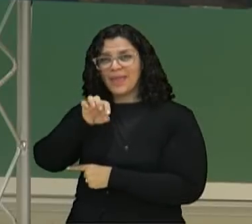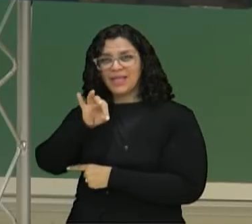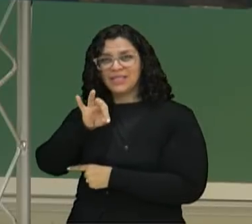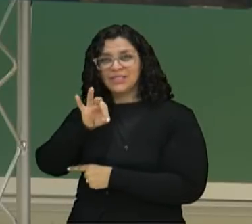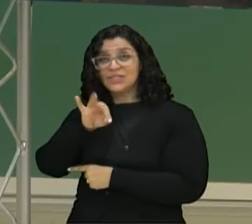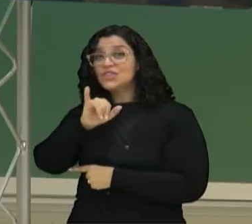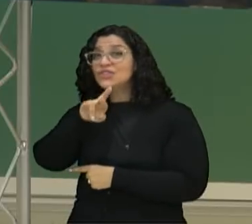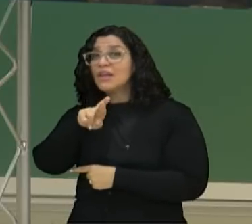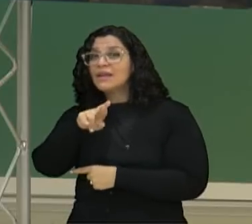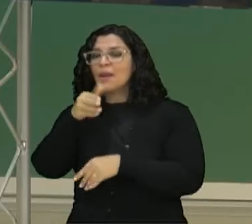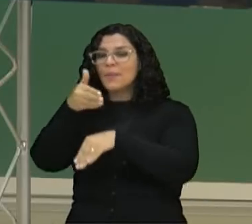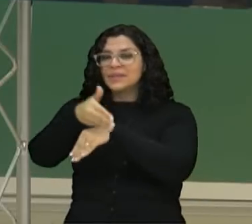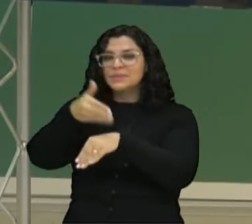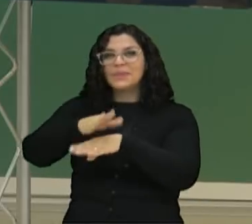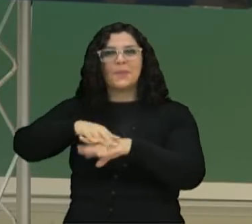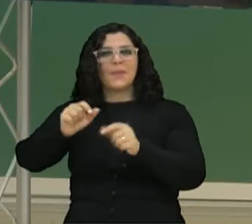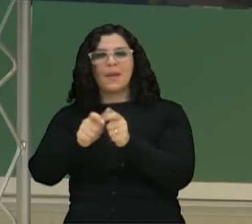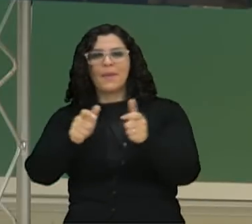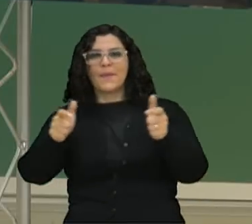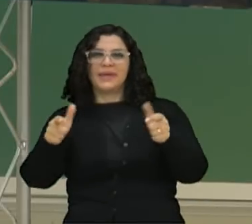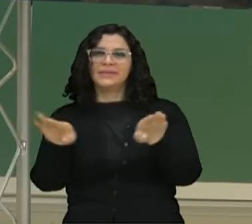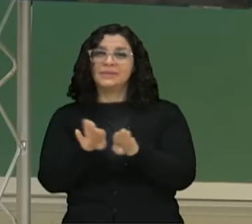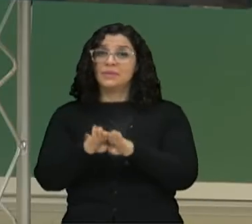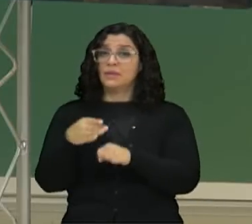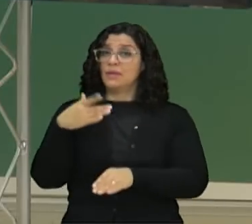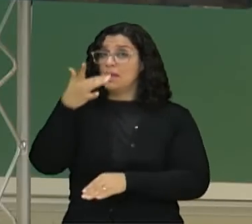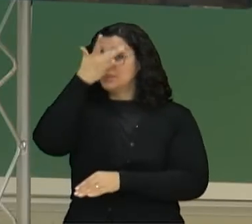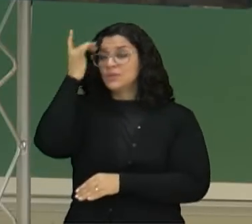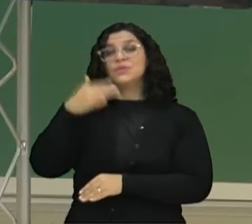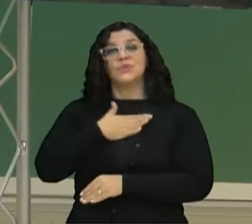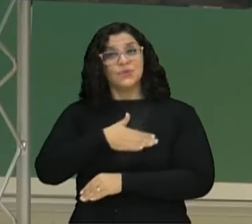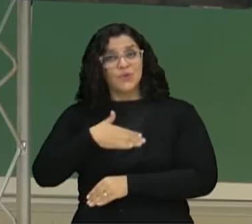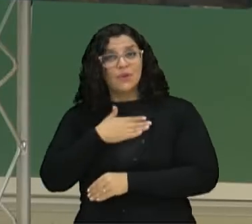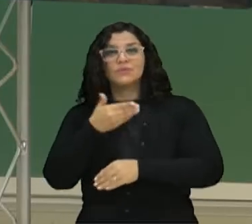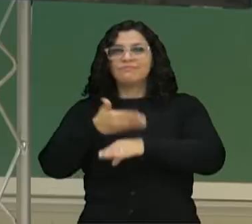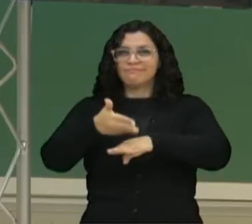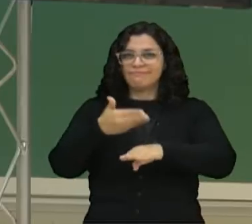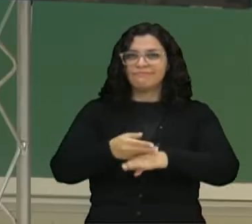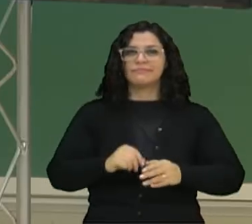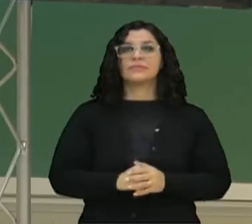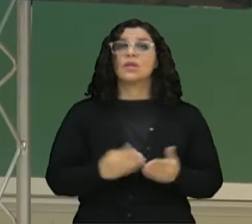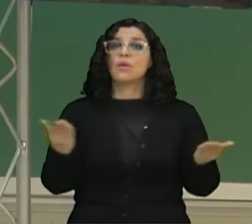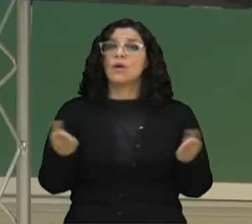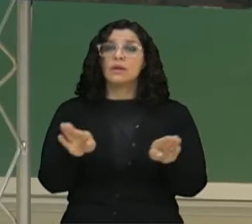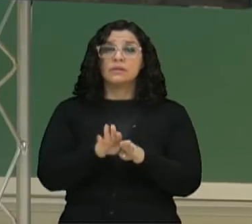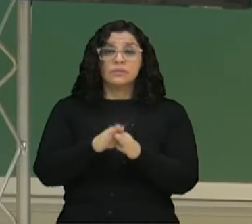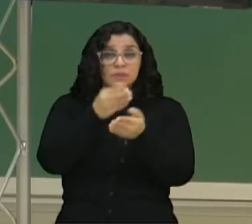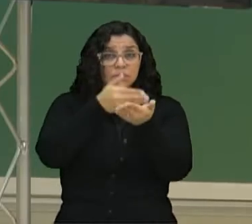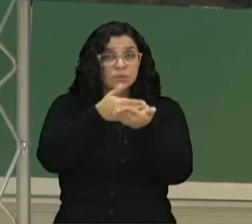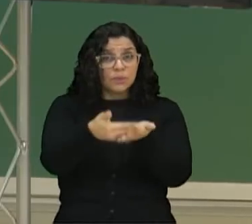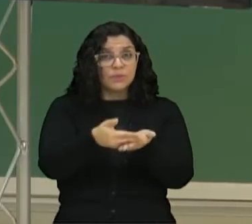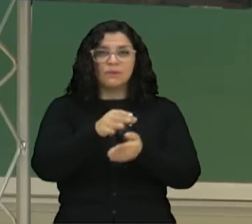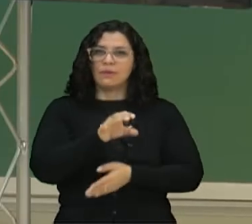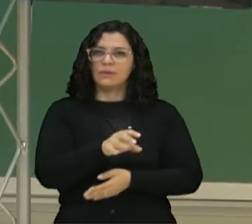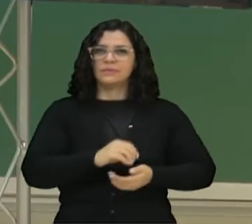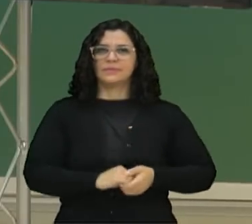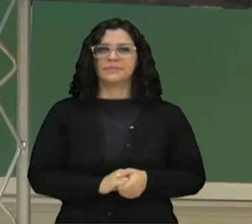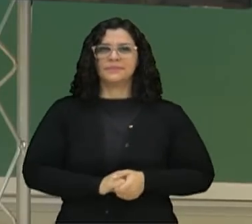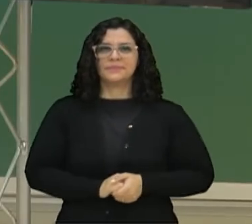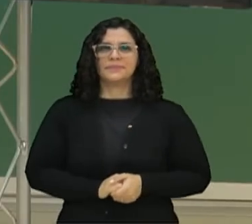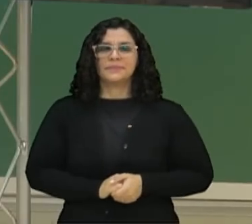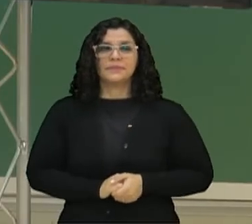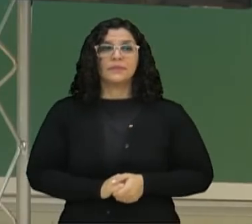mais participativo, né, e as pessoas gostam, né, dessa atividade, certo? Então ele iniciou desta forma,